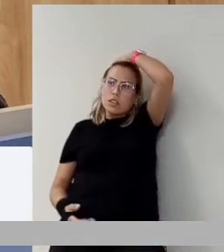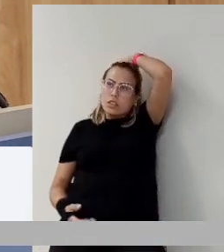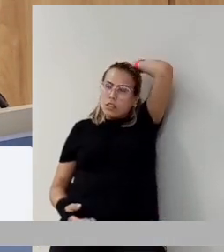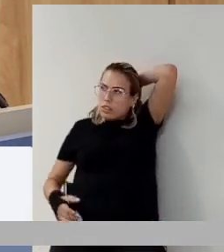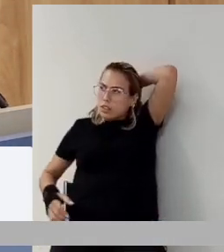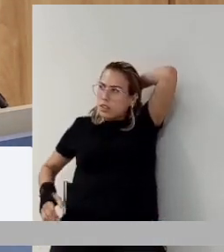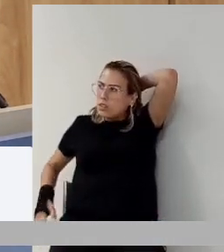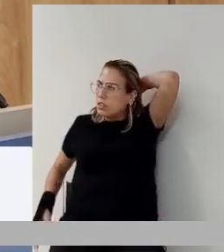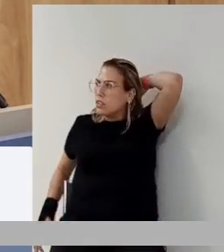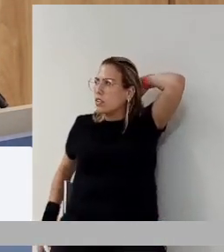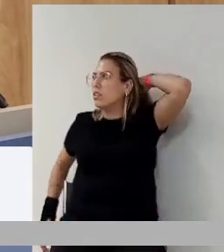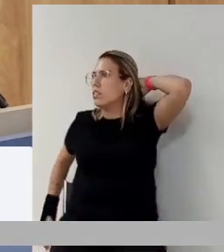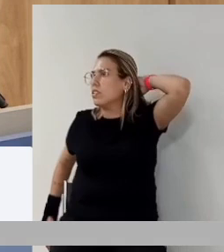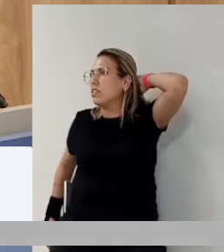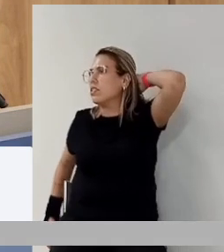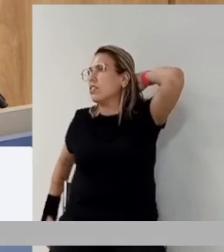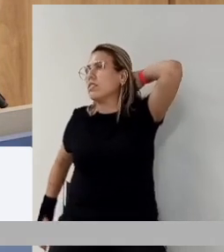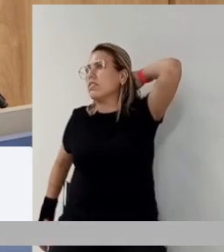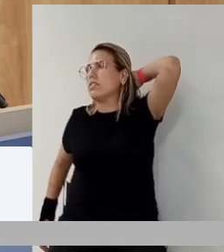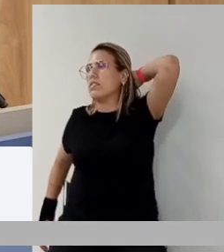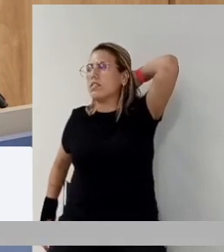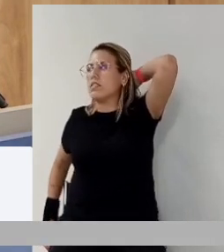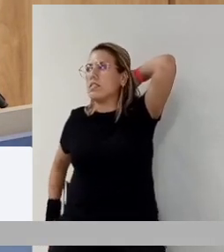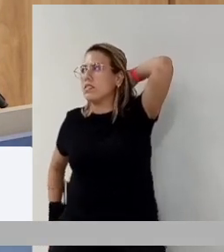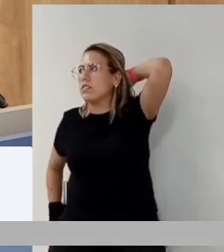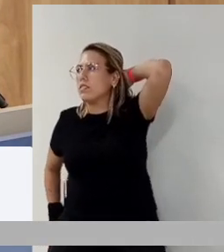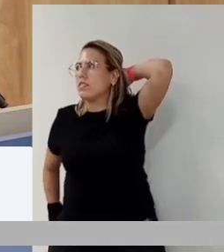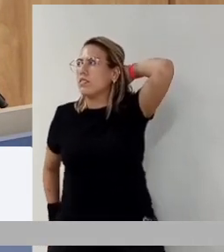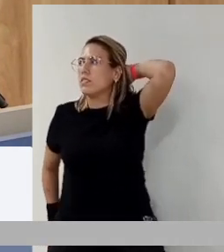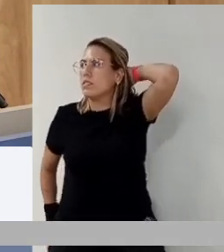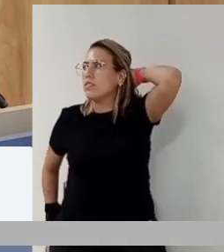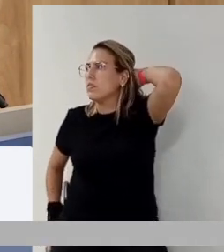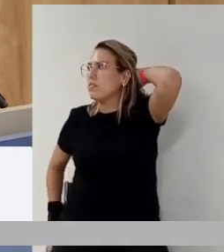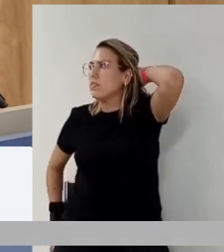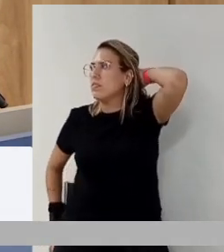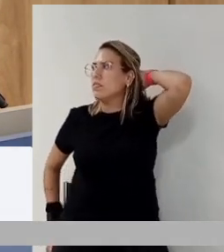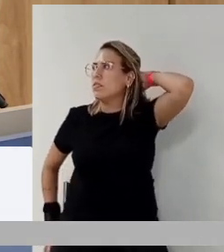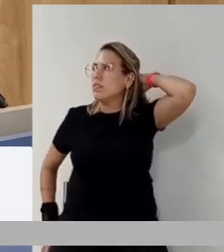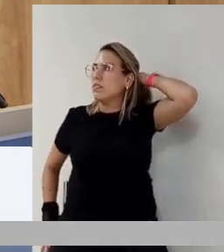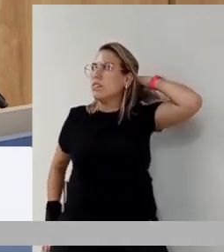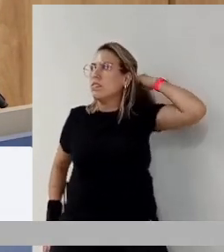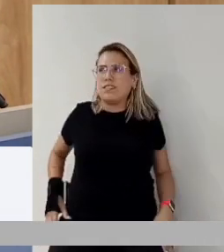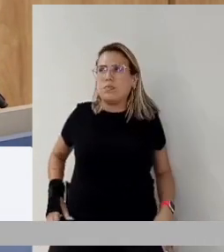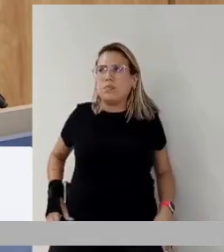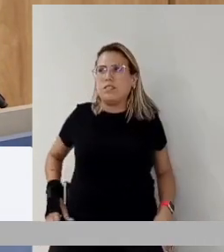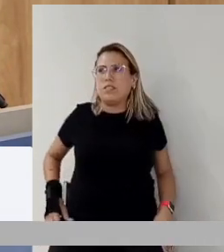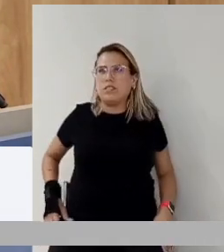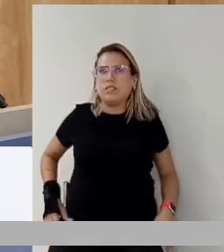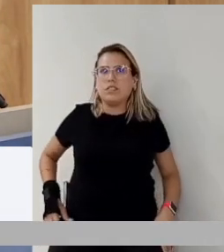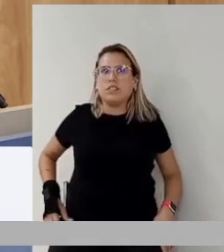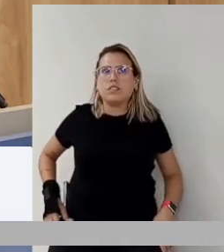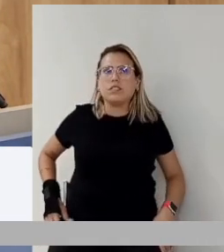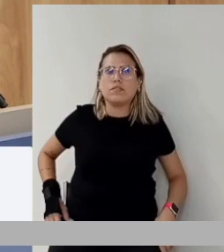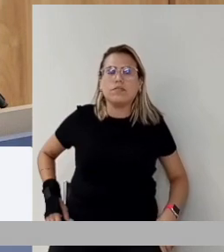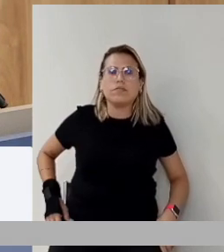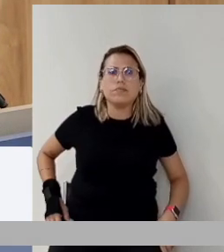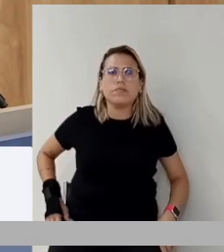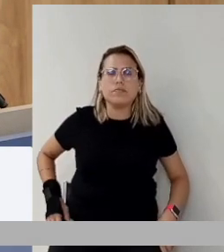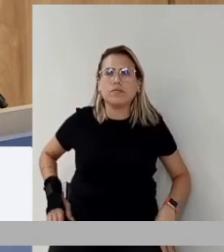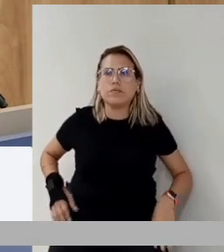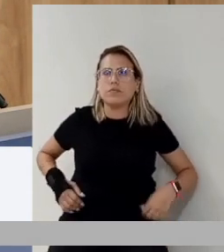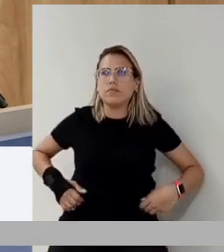ten calma ten um tempinho tenho que incomodar sai um pouco dessa prestação de contas e entrar no